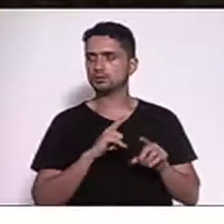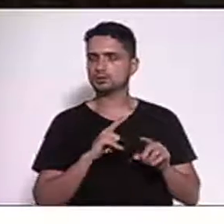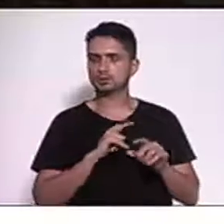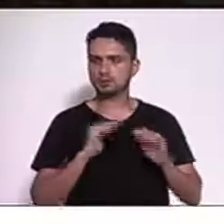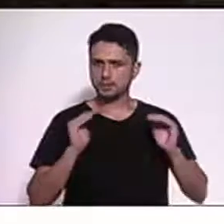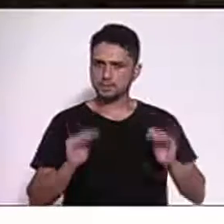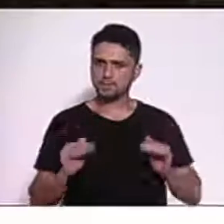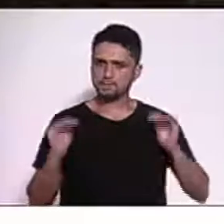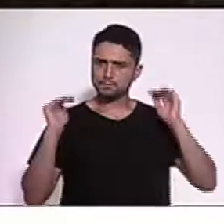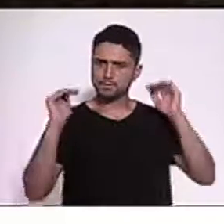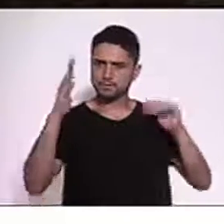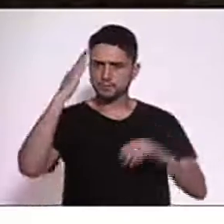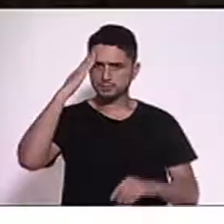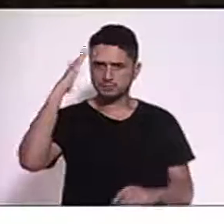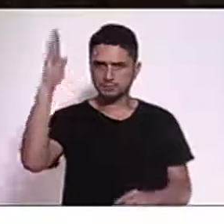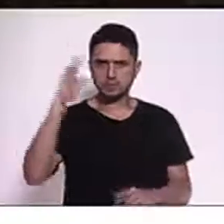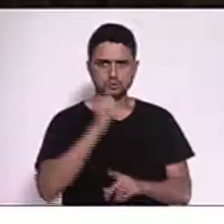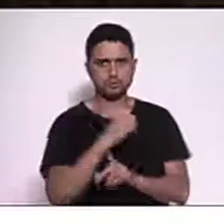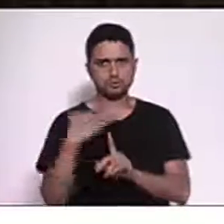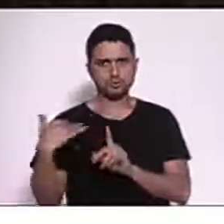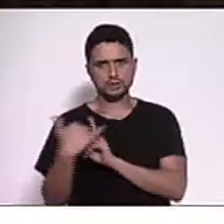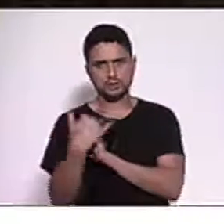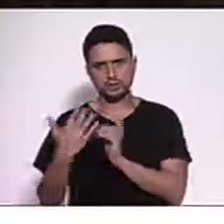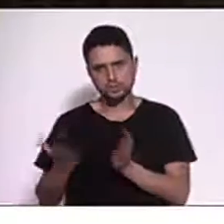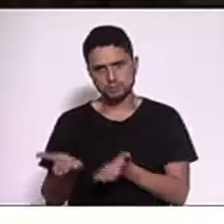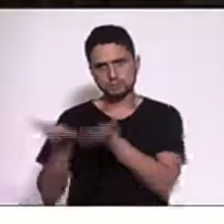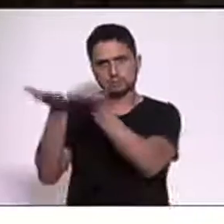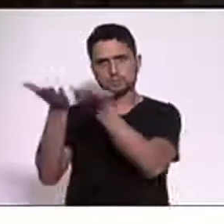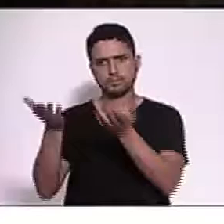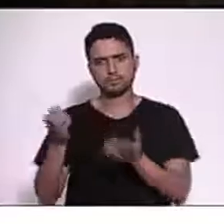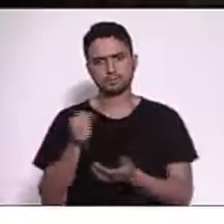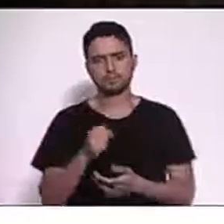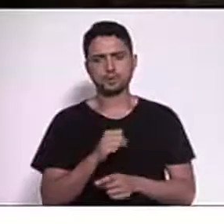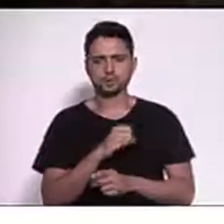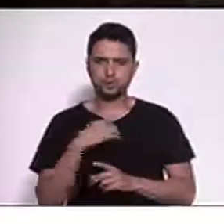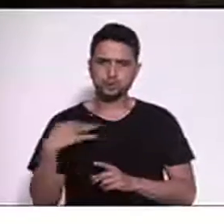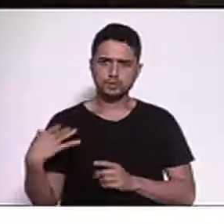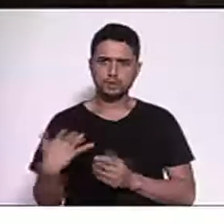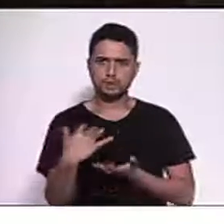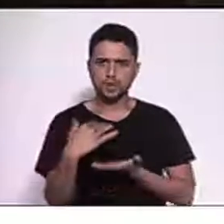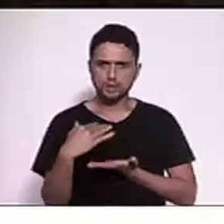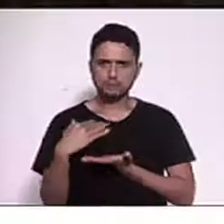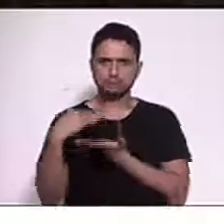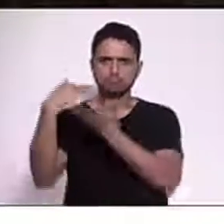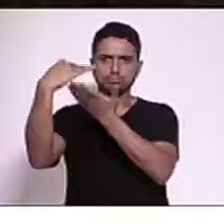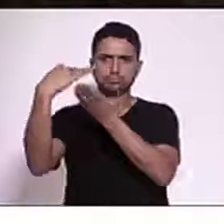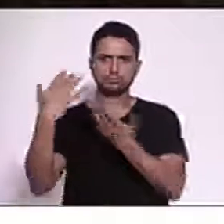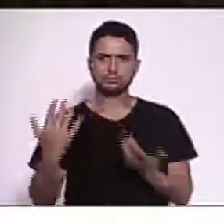prevalência do desenvolvimento social. Nós queremos que nossa população